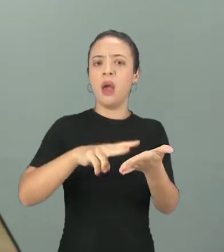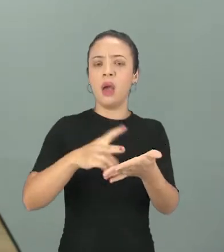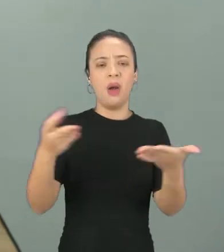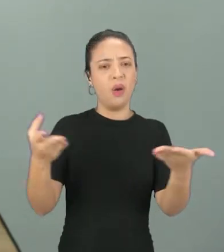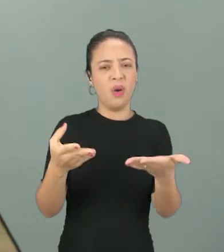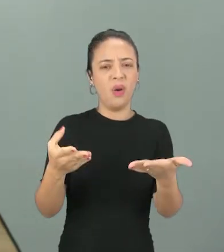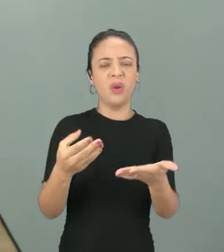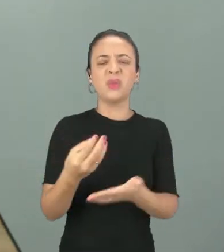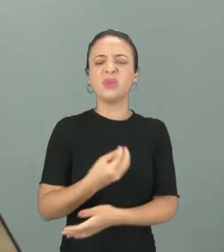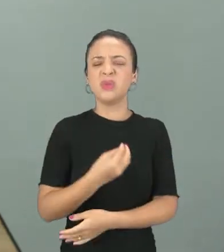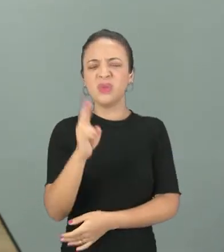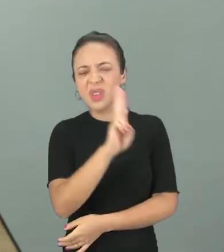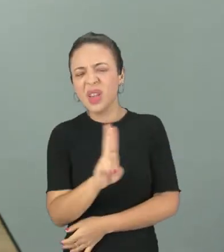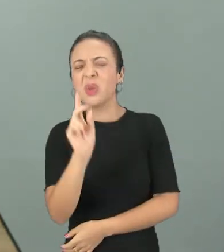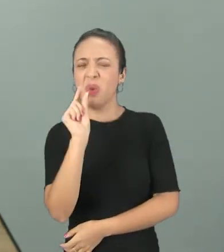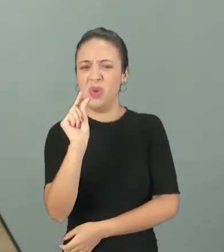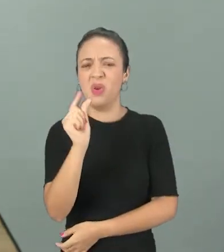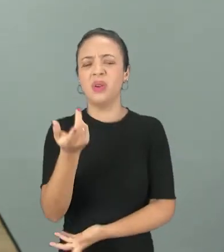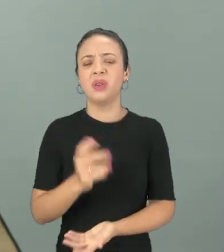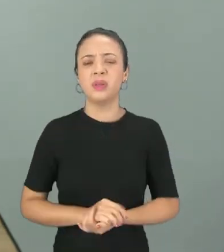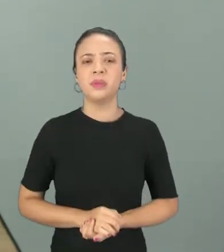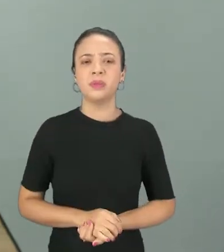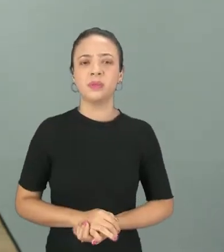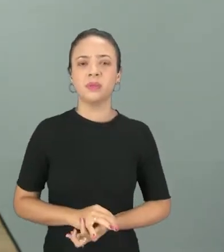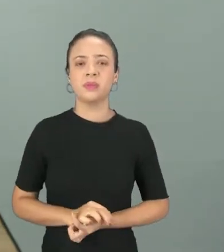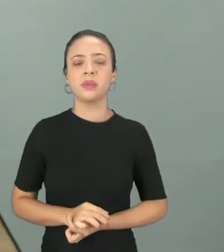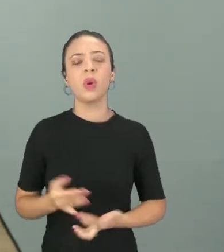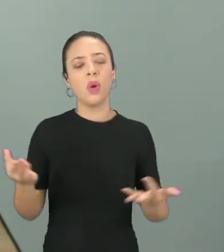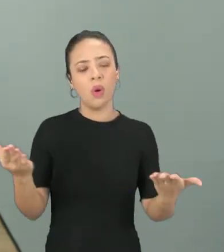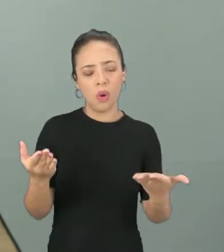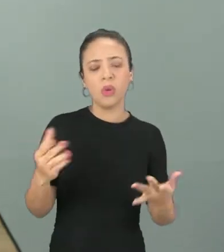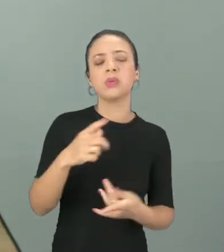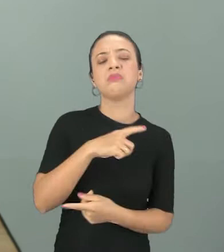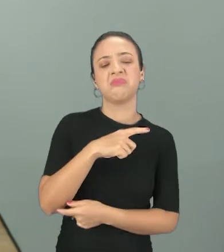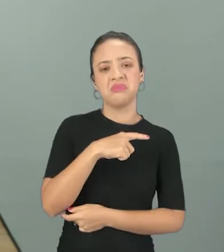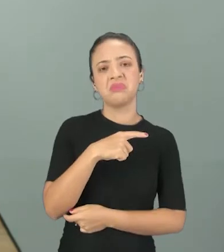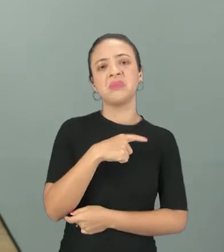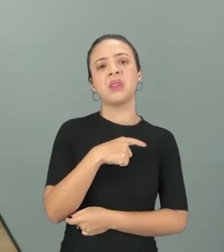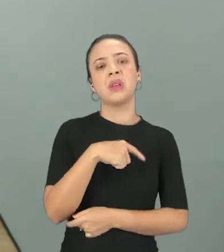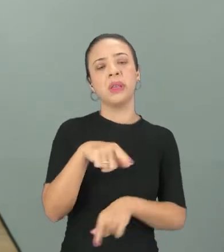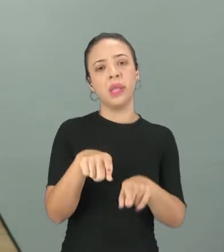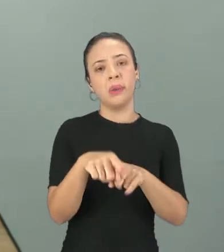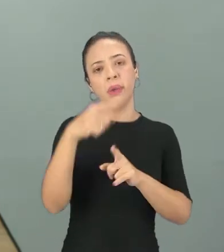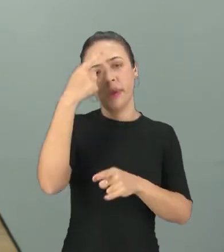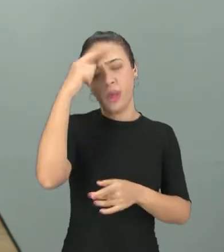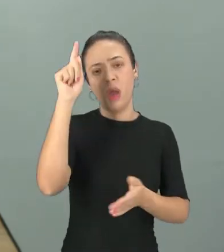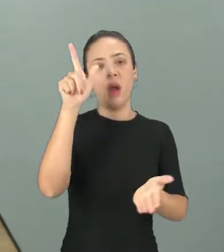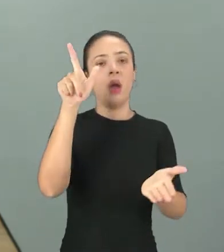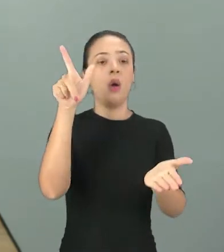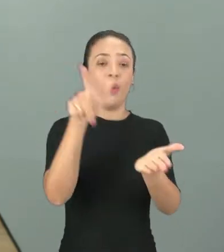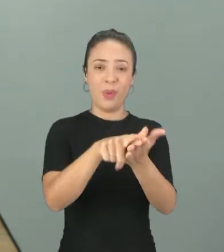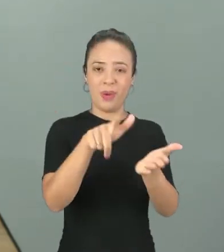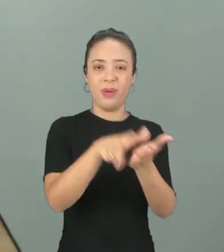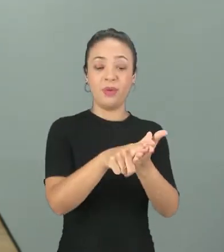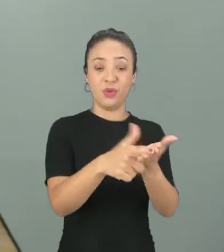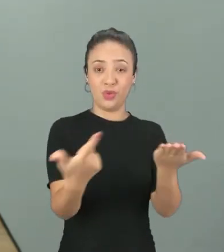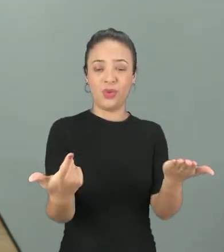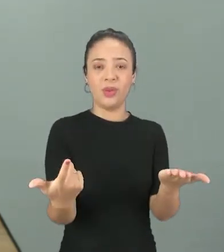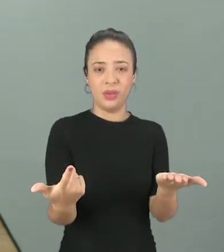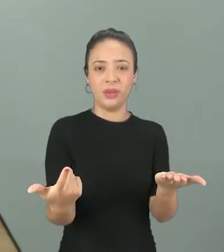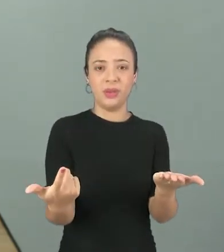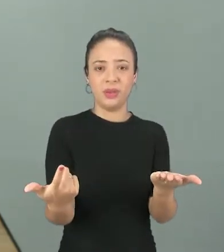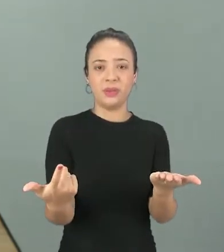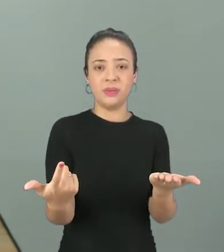usado com tanta frequência, somente é editado e feito a impressão, é impresso